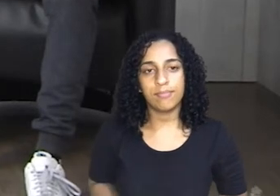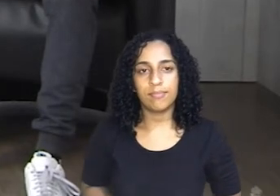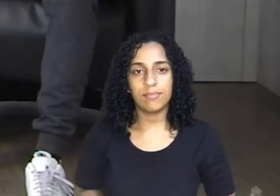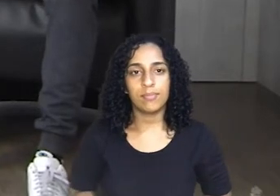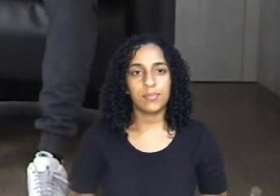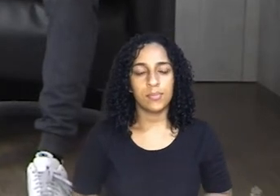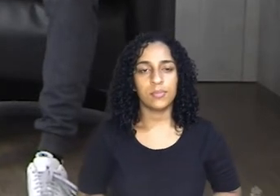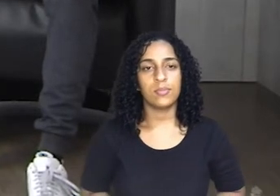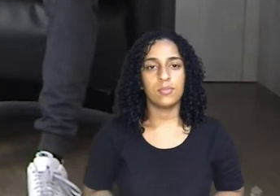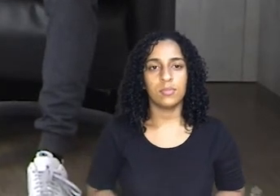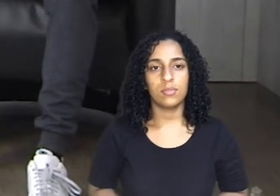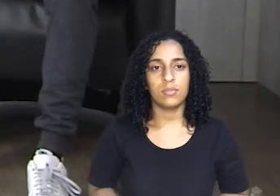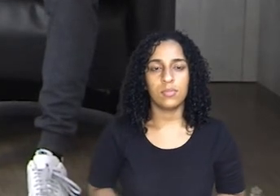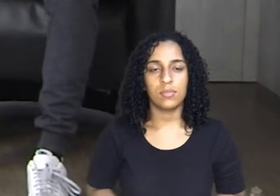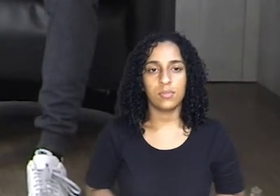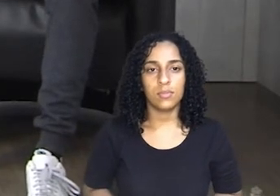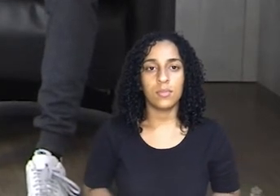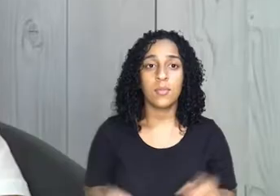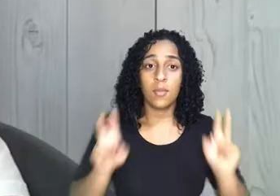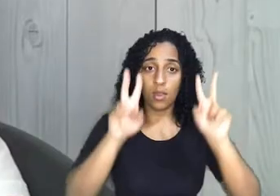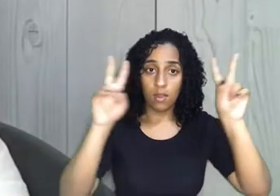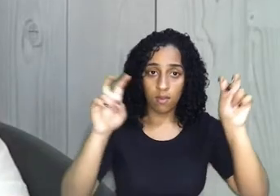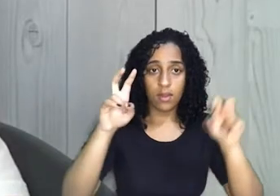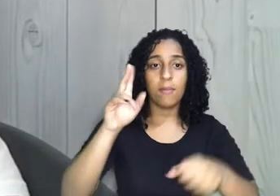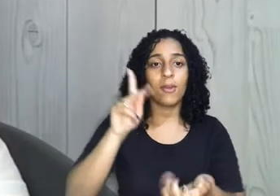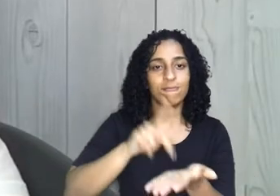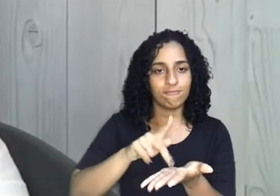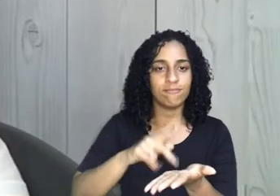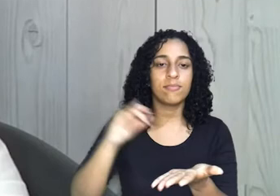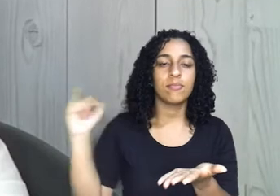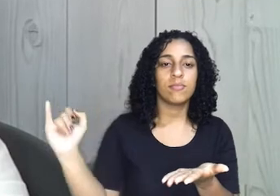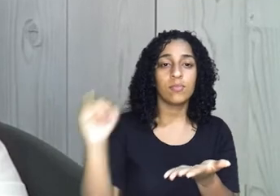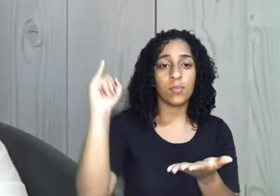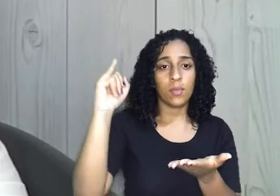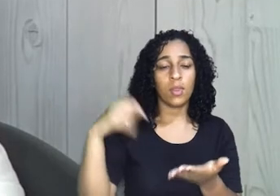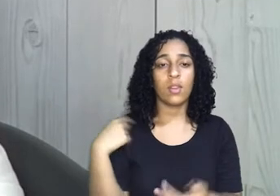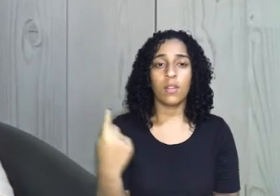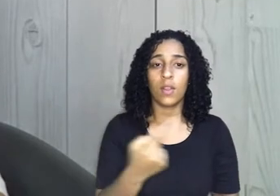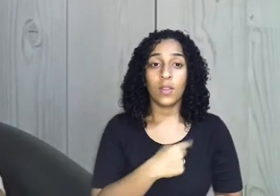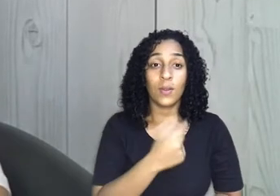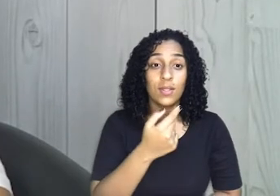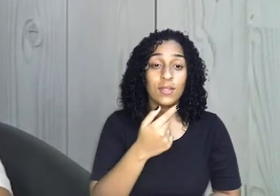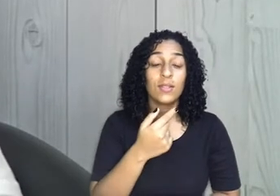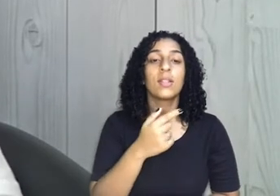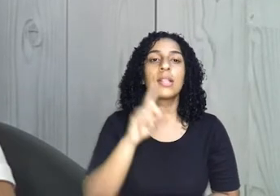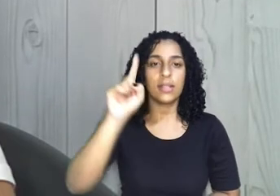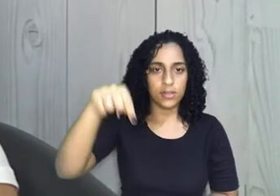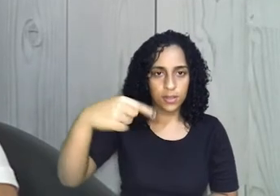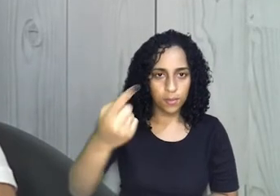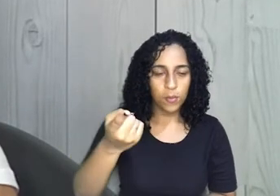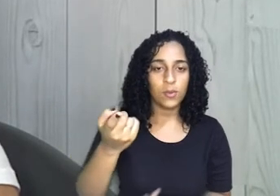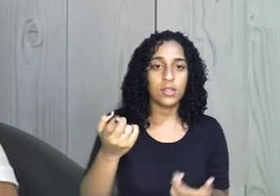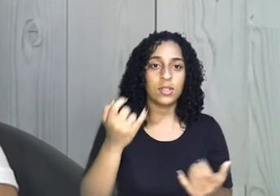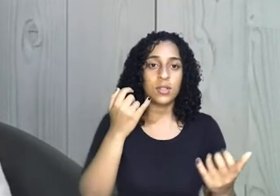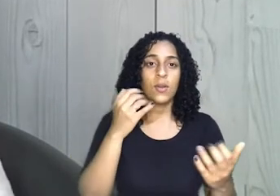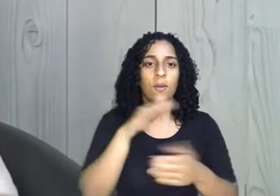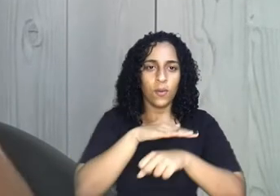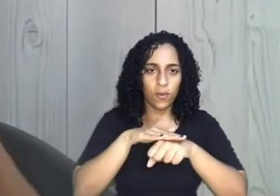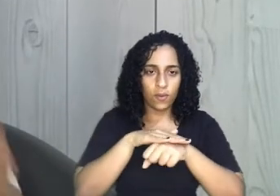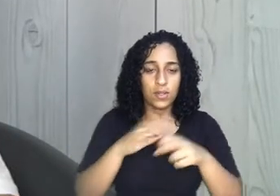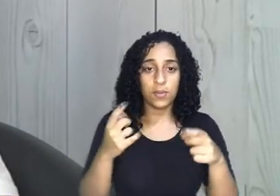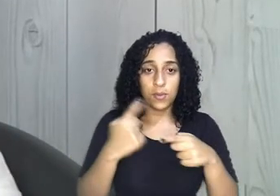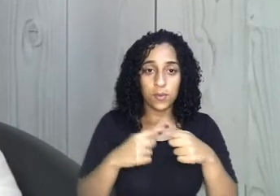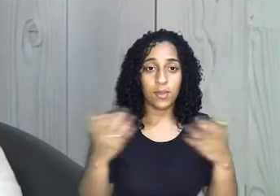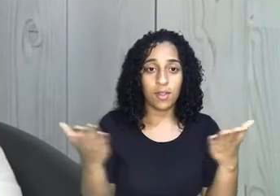perfilamentos fez pelo vale do silêncio é um tema realmente muito importante e nós vamos continuar essa discussão no próximo